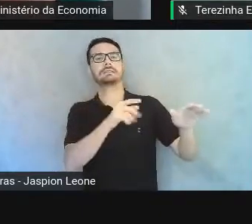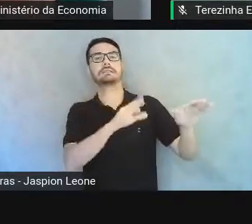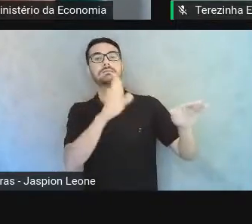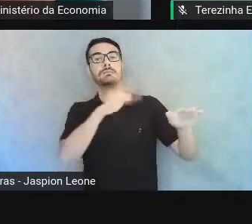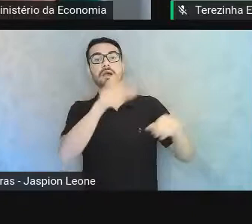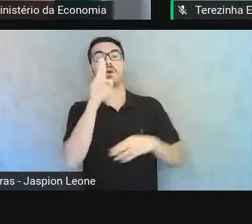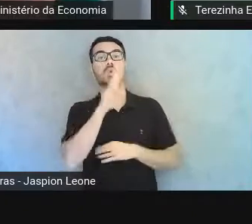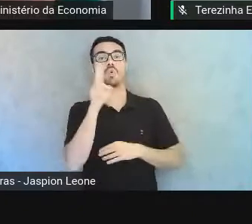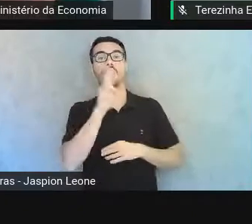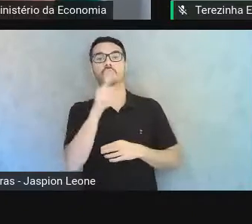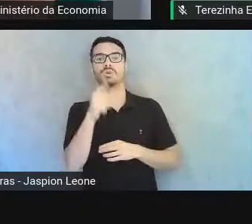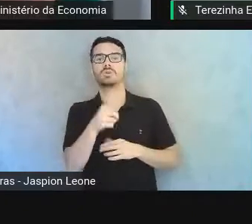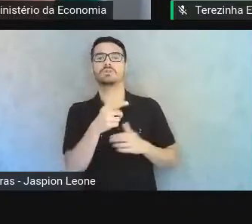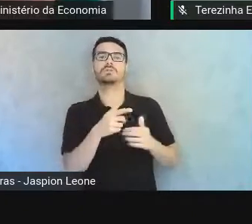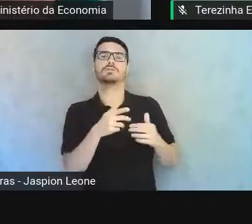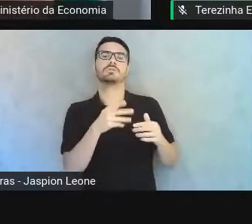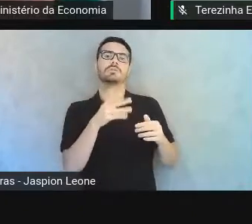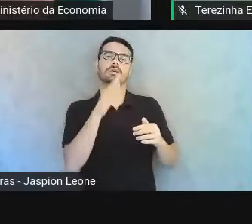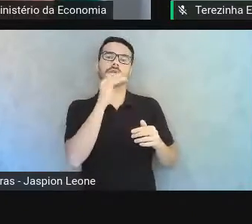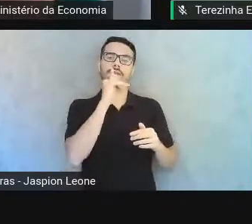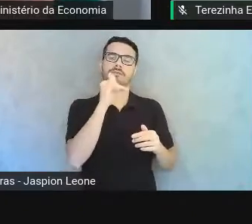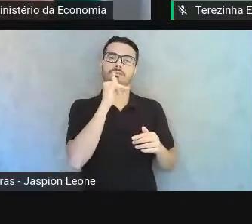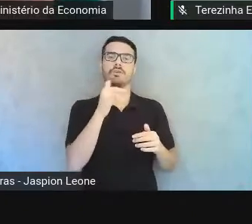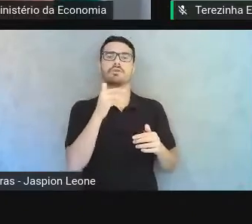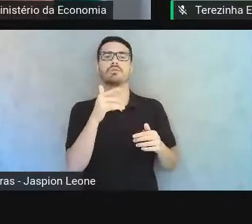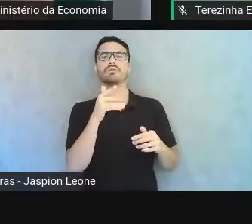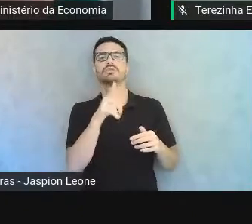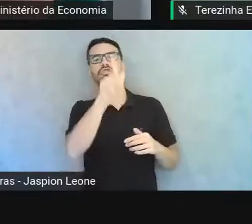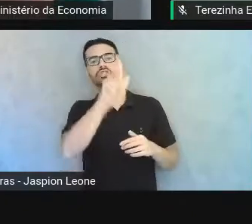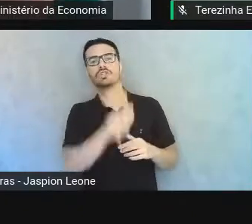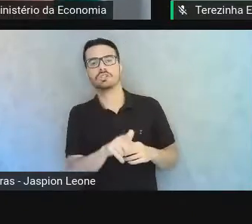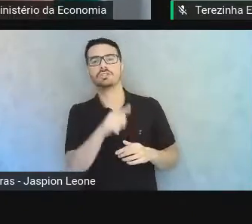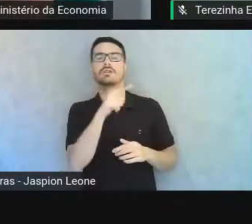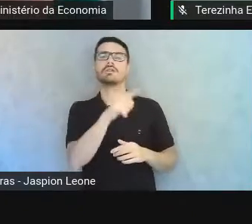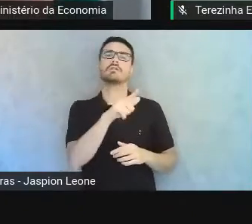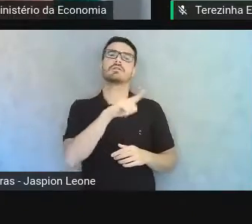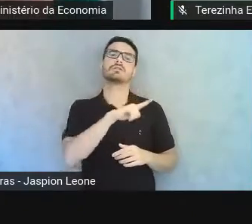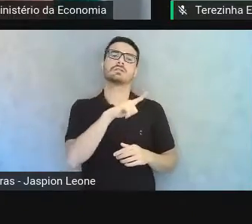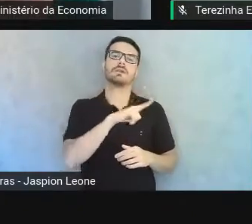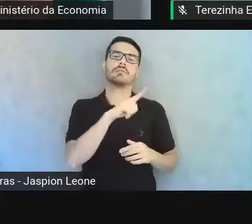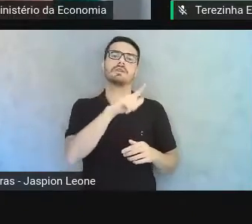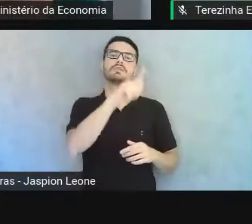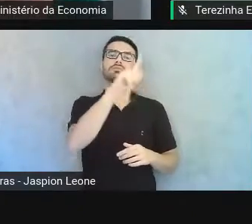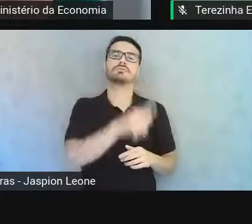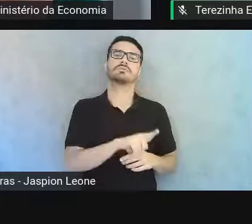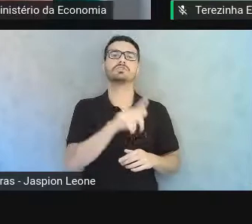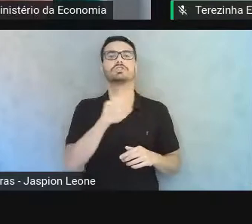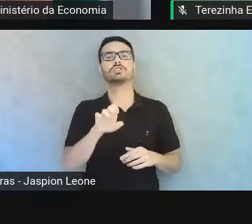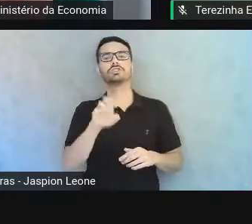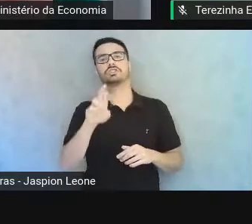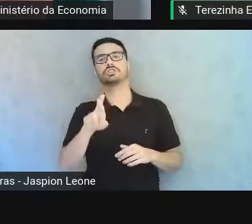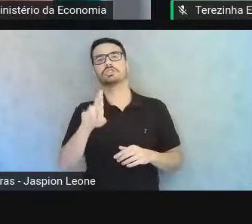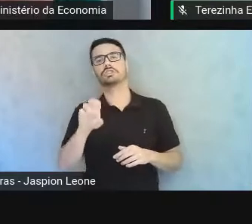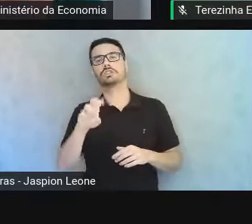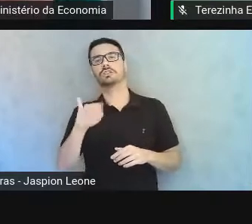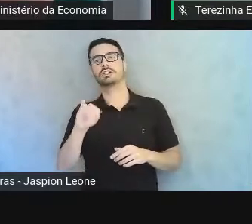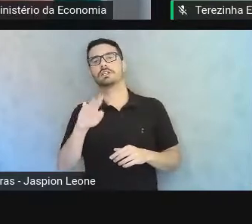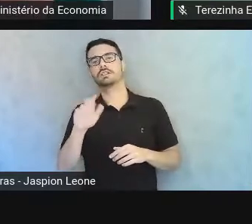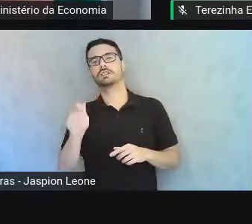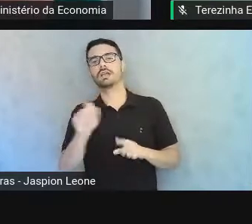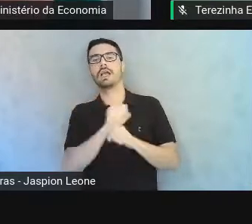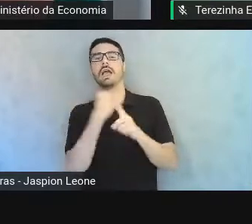questões assistenciais, talvez, e de gestão, temas gerenciais e temas